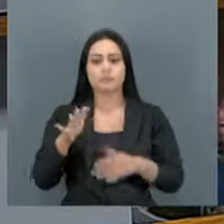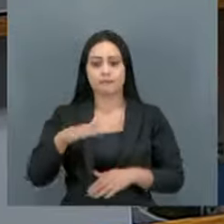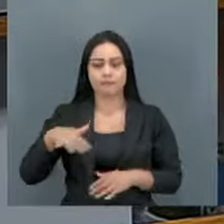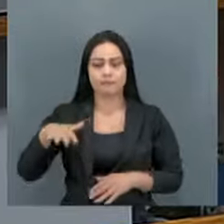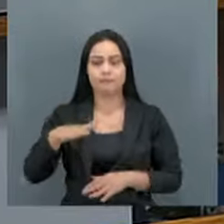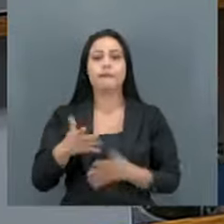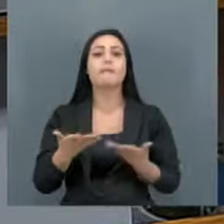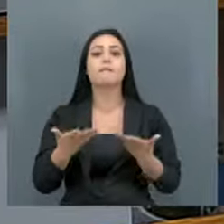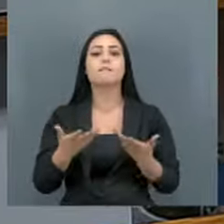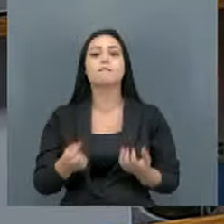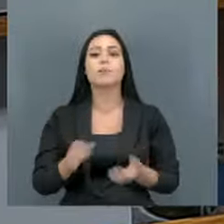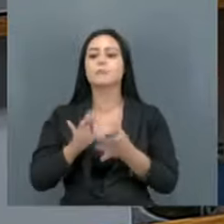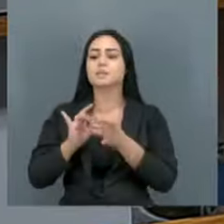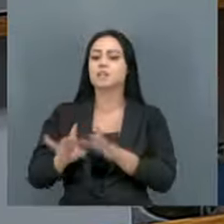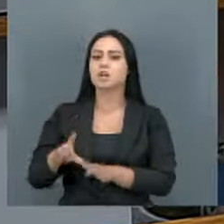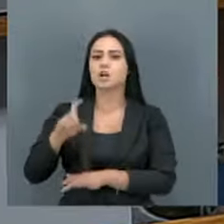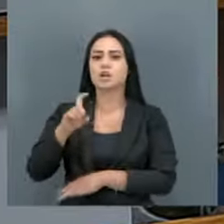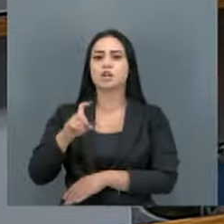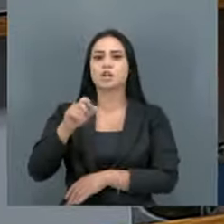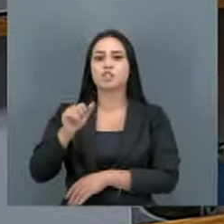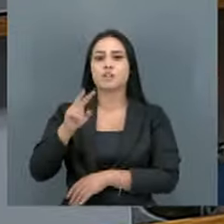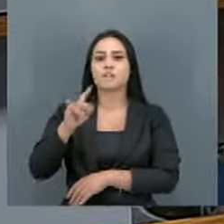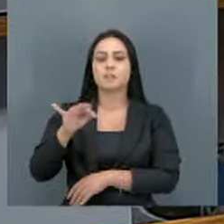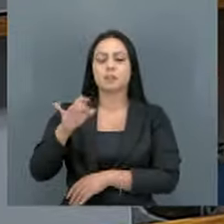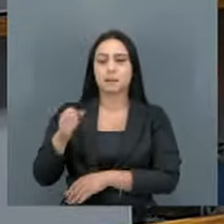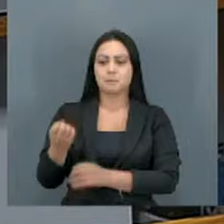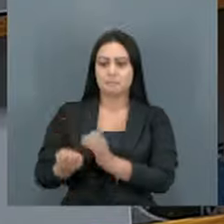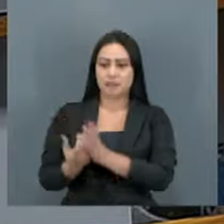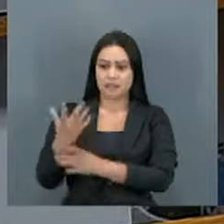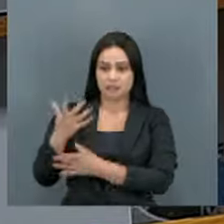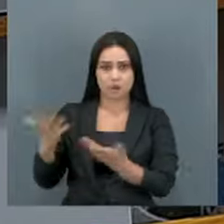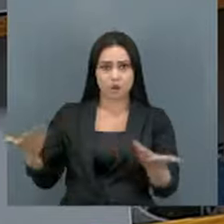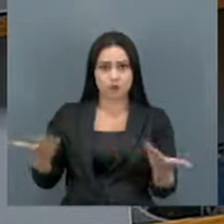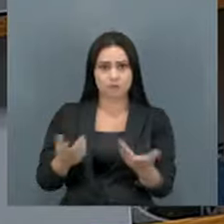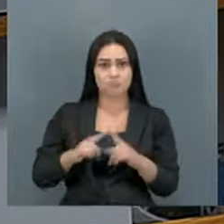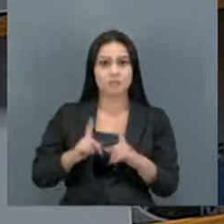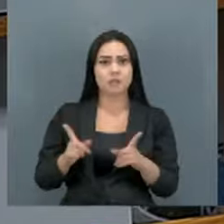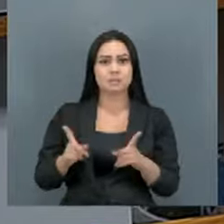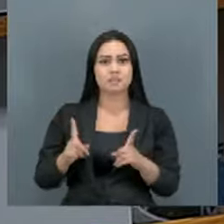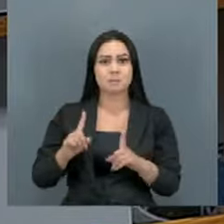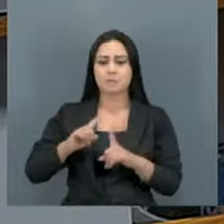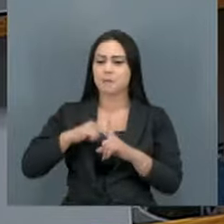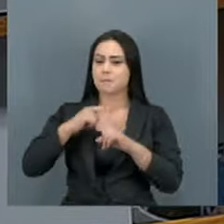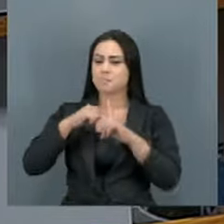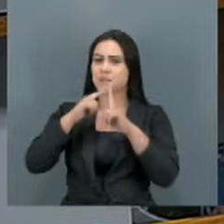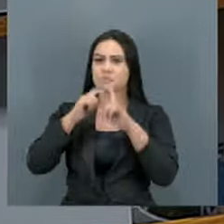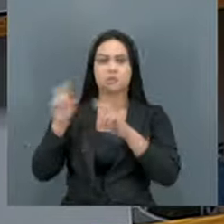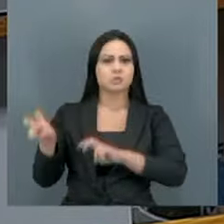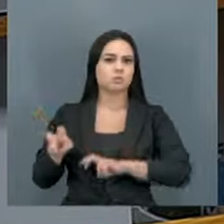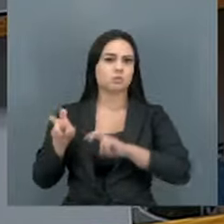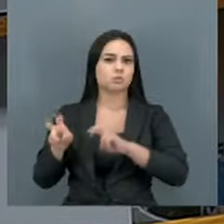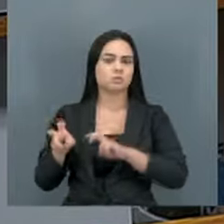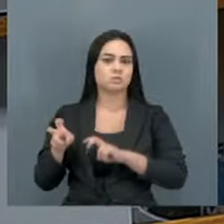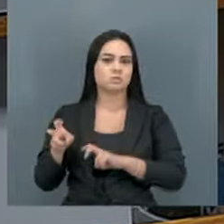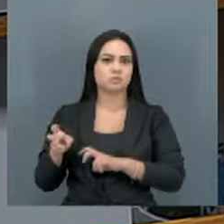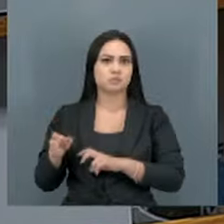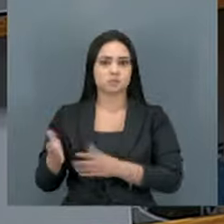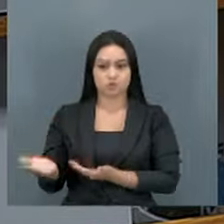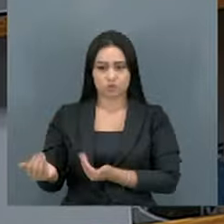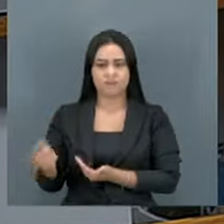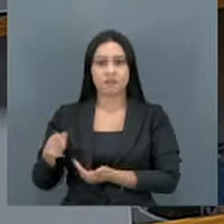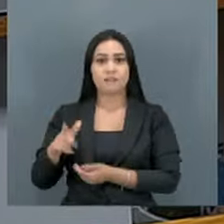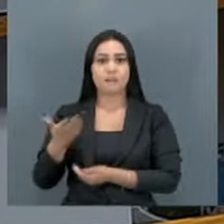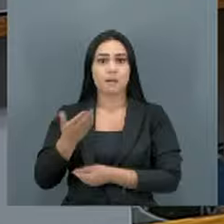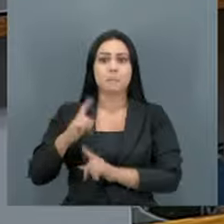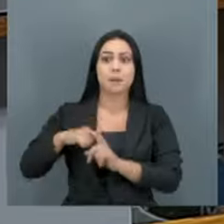vamos deixar o chavante plantar agora. Também, mas muito mais que agricultura. Os meninos querem muito mais